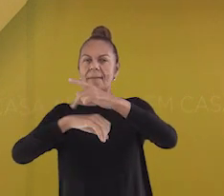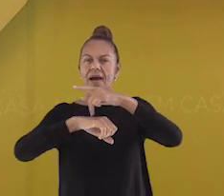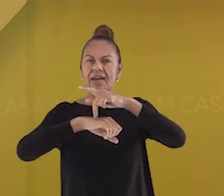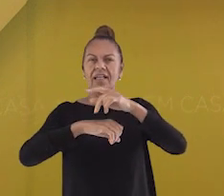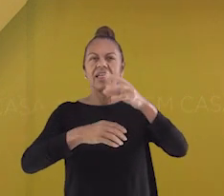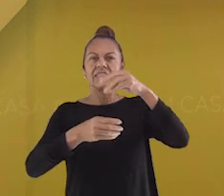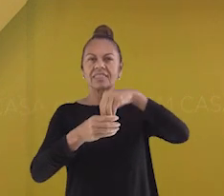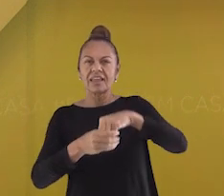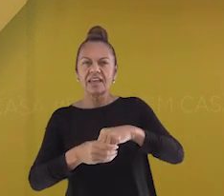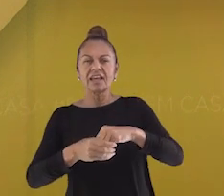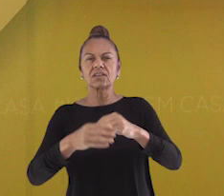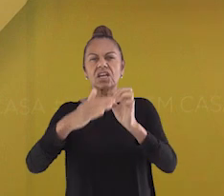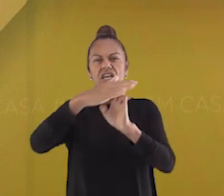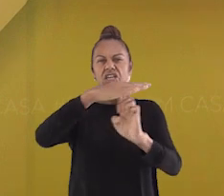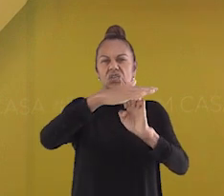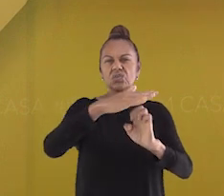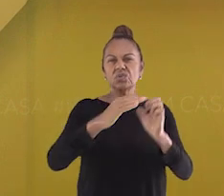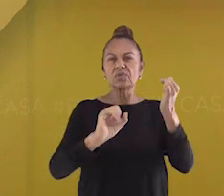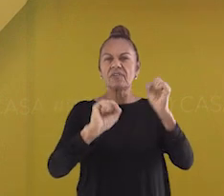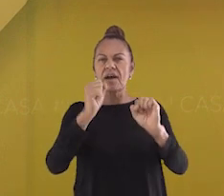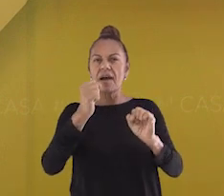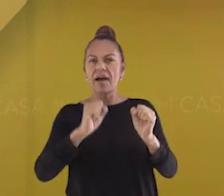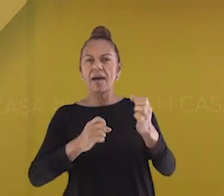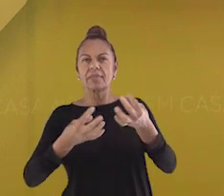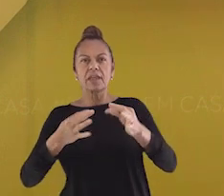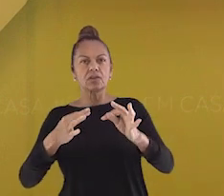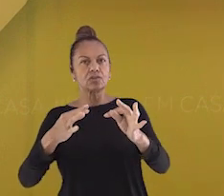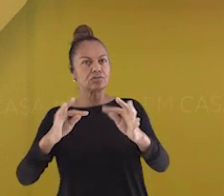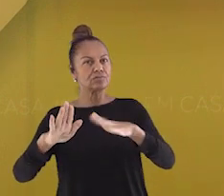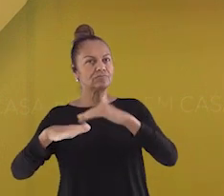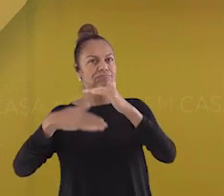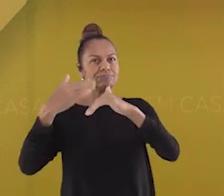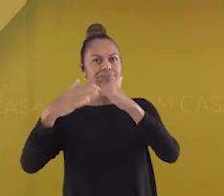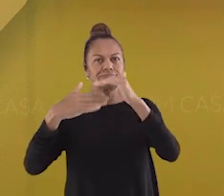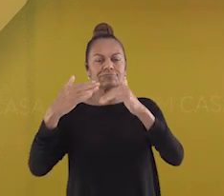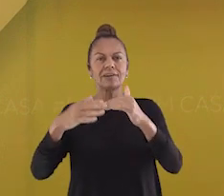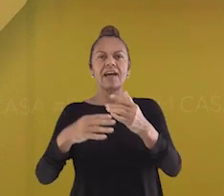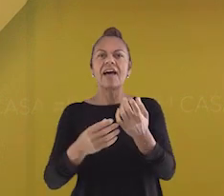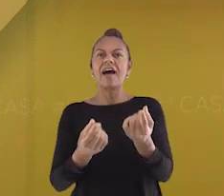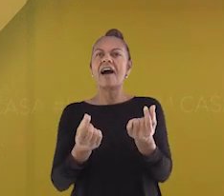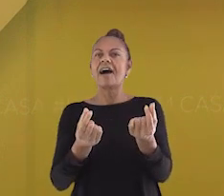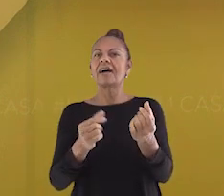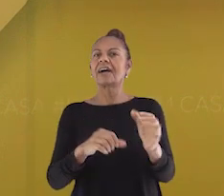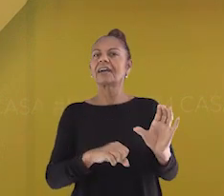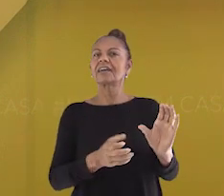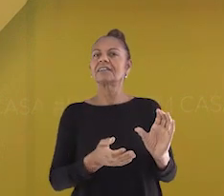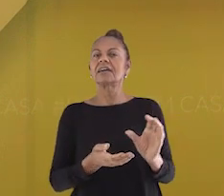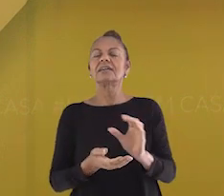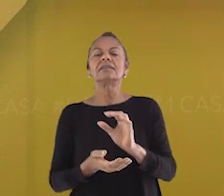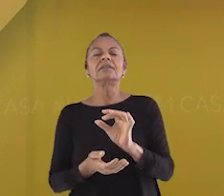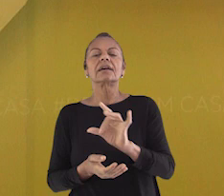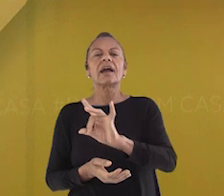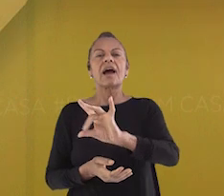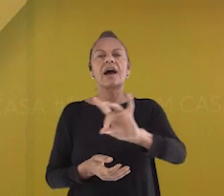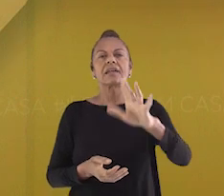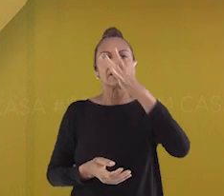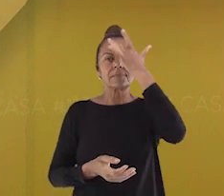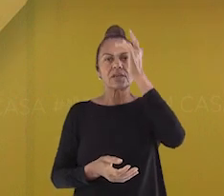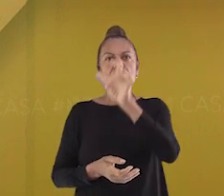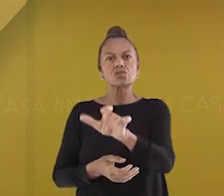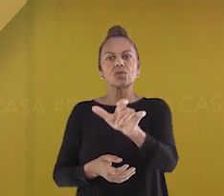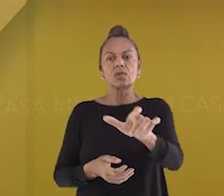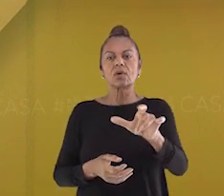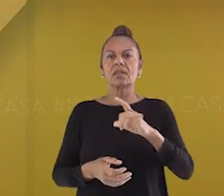indústrias, têm uma tecnologia avançada e a renda per capita alta, ou seja, a renda média